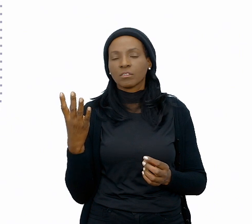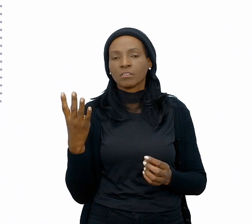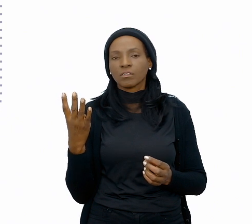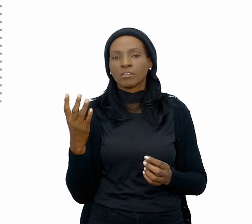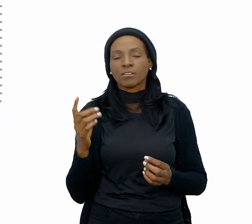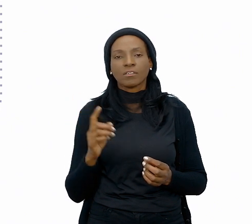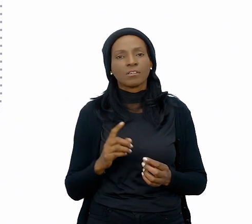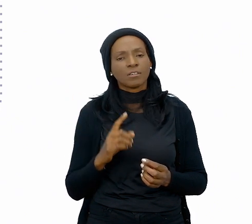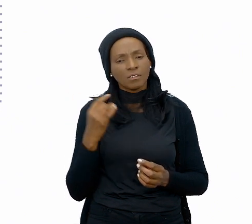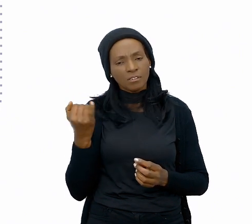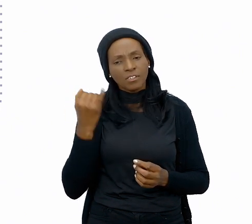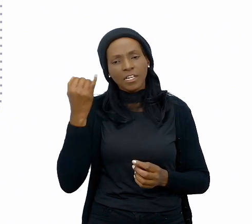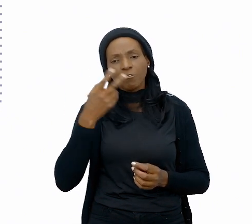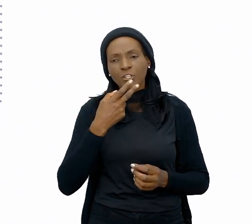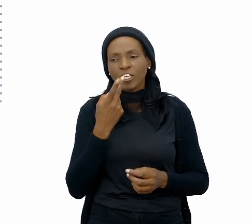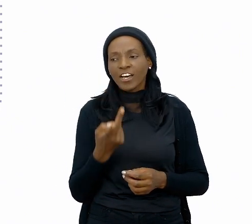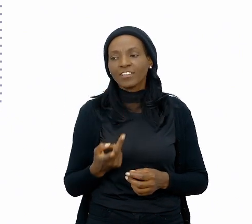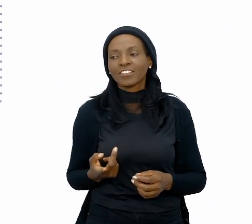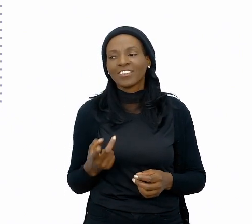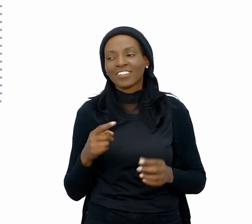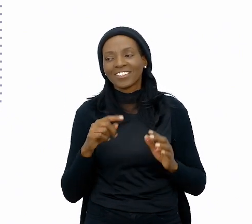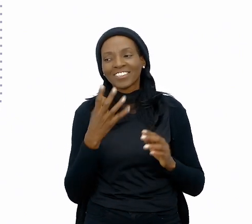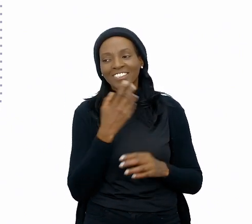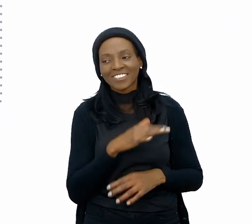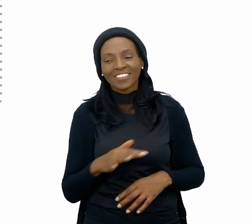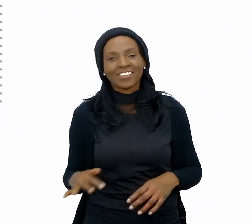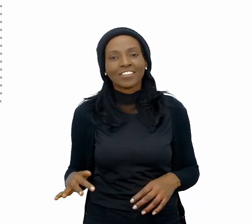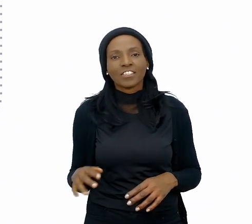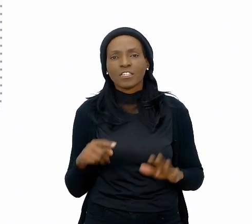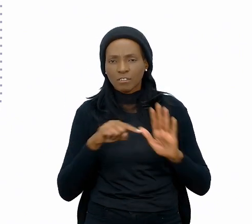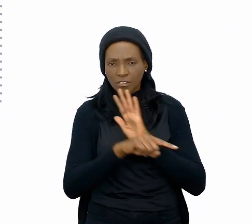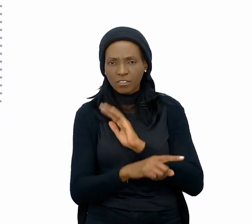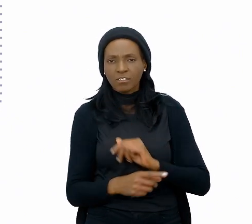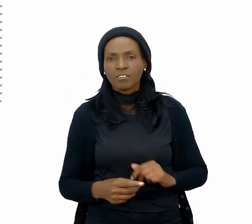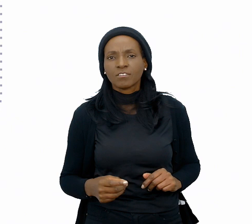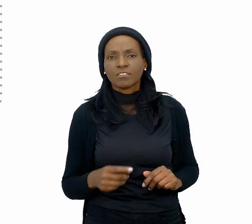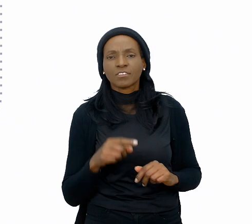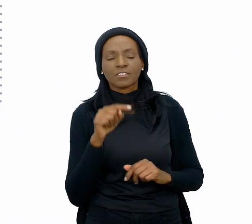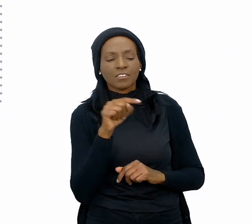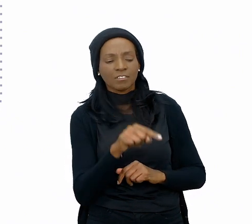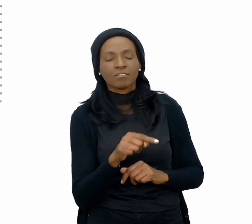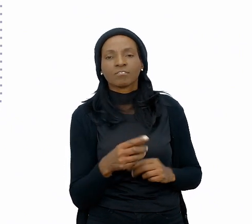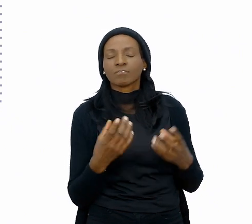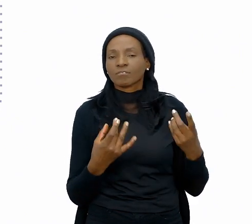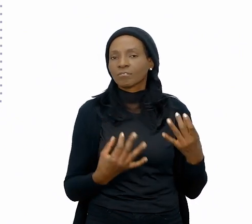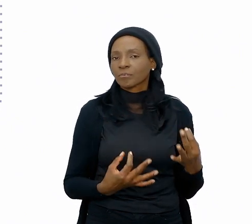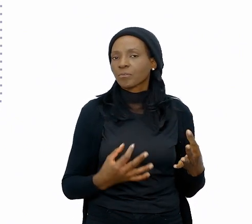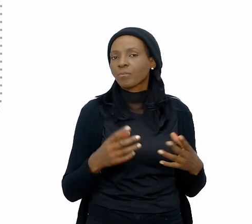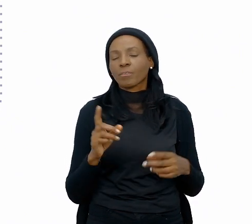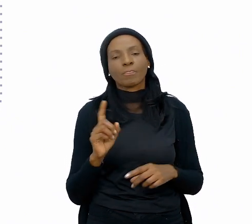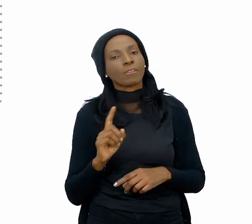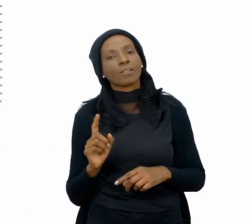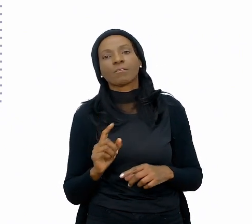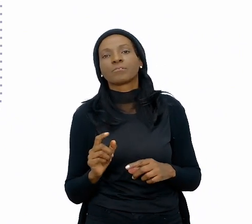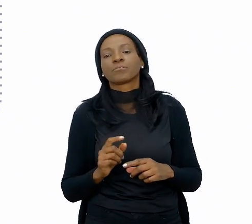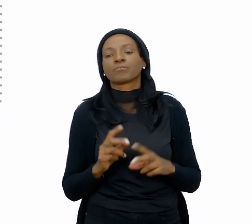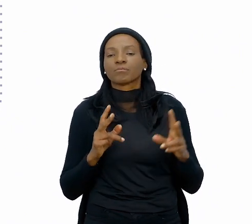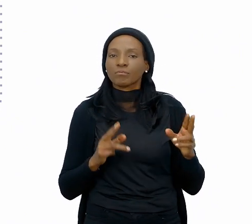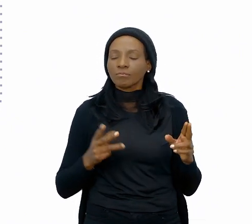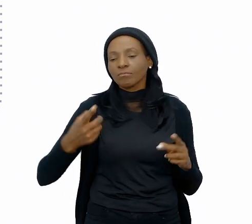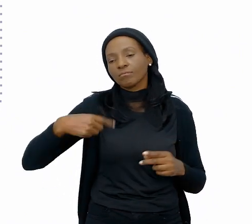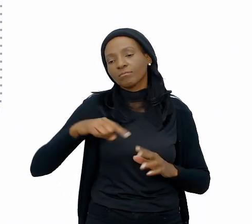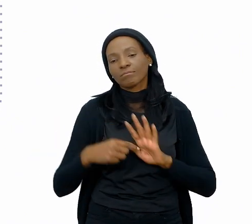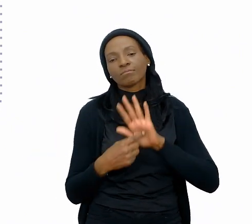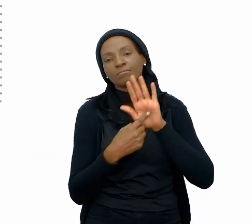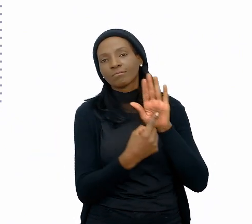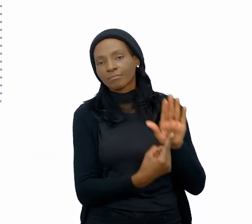viu? Perguntem a elas aí, que elas vão ter justificativas assim, assim como a gente está